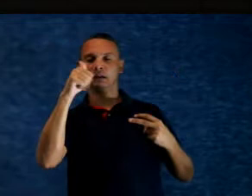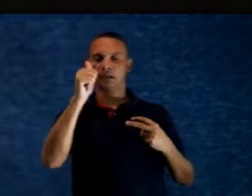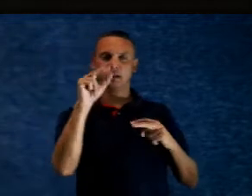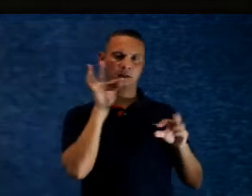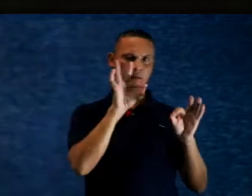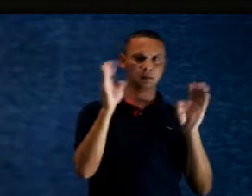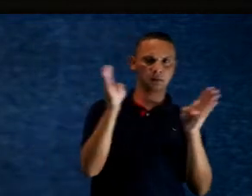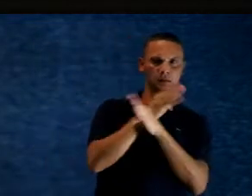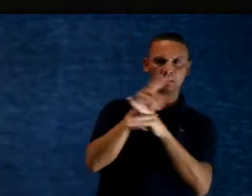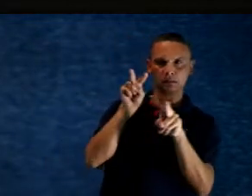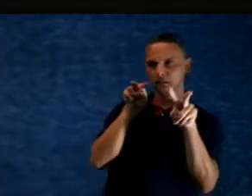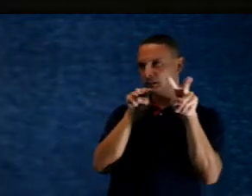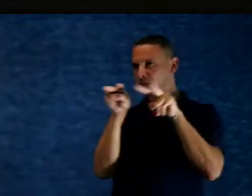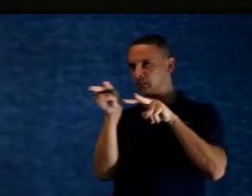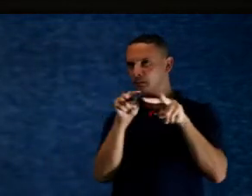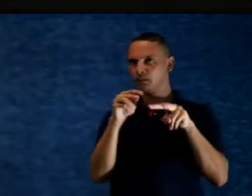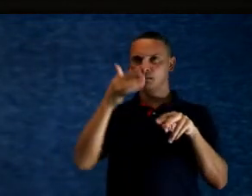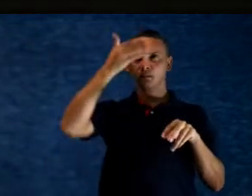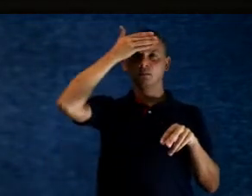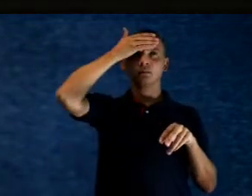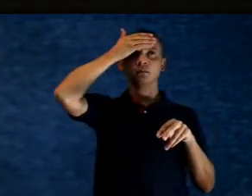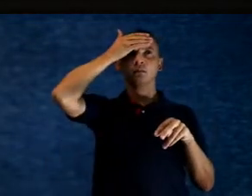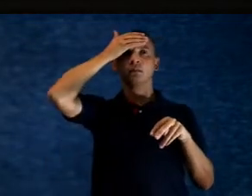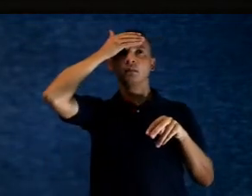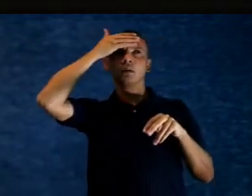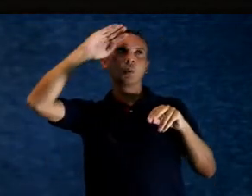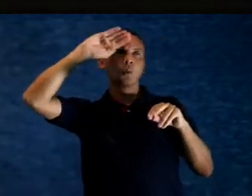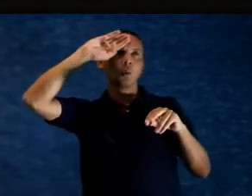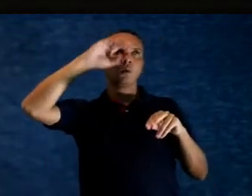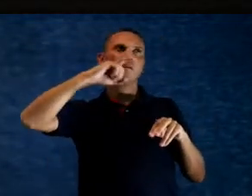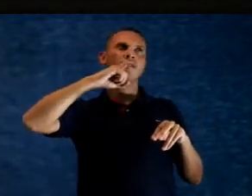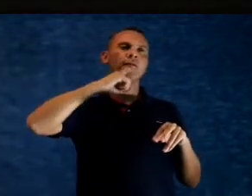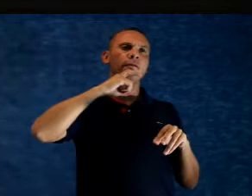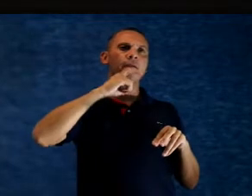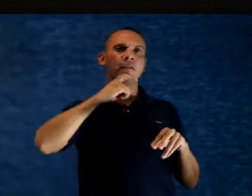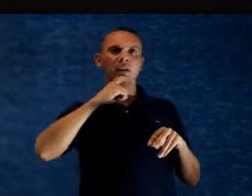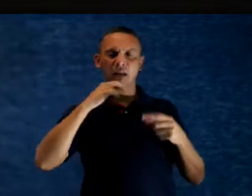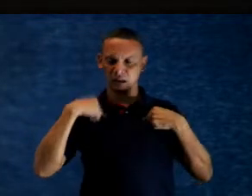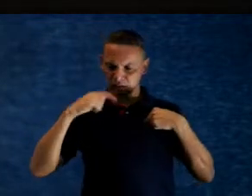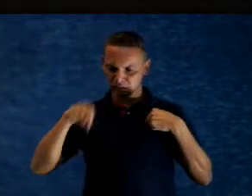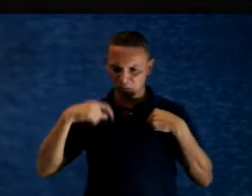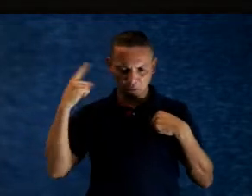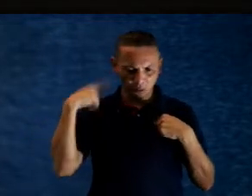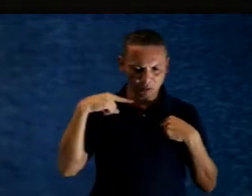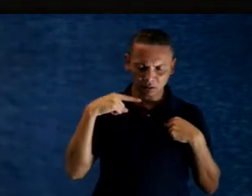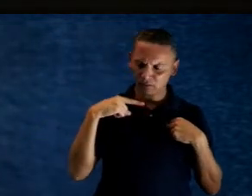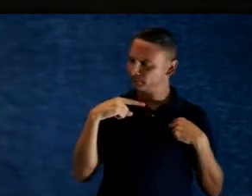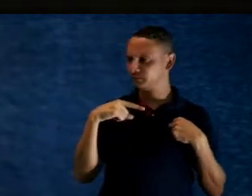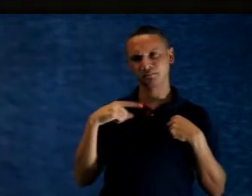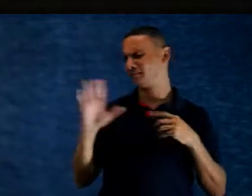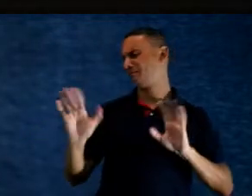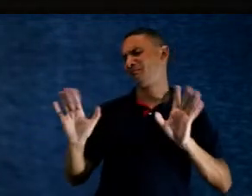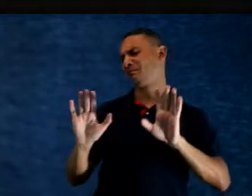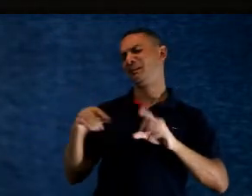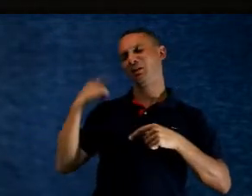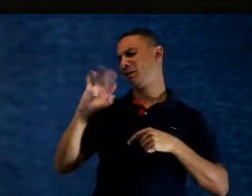dúvida insistia. Fininha, vem furando. Eu suava. Se ainda não ficara louca, ela somente bastaria para